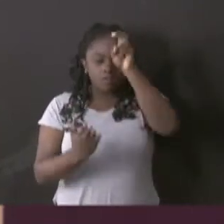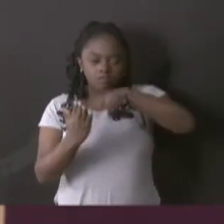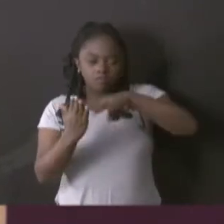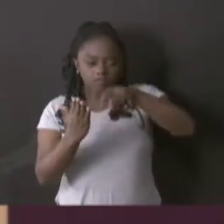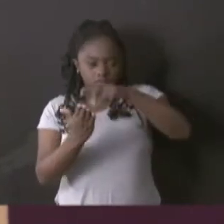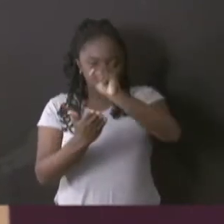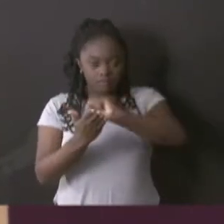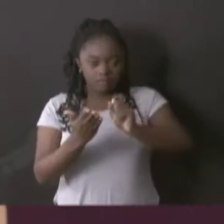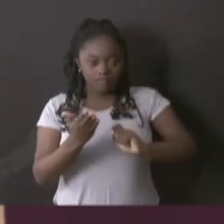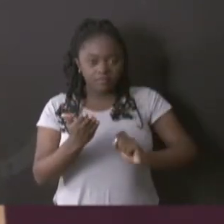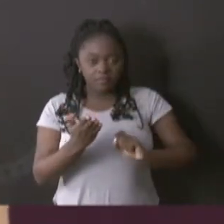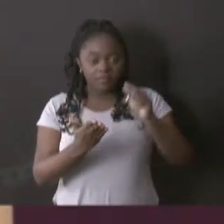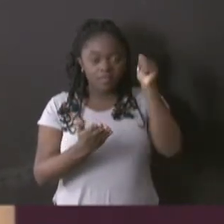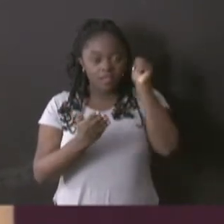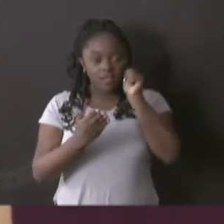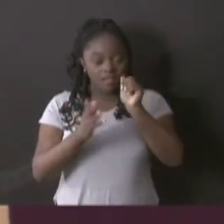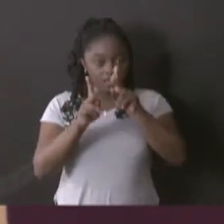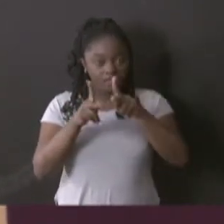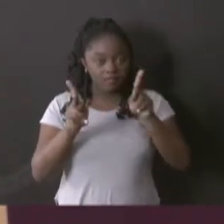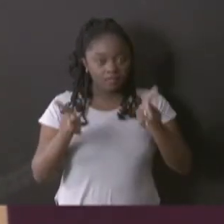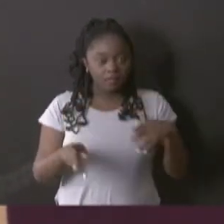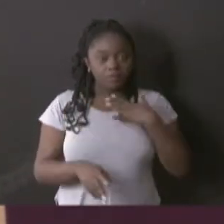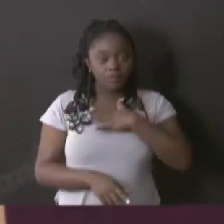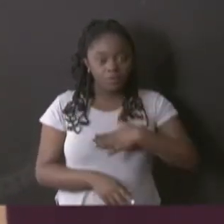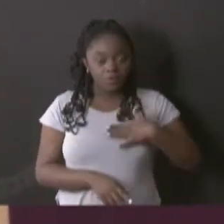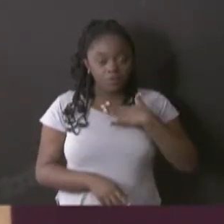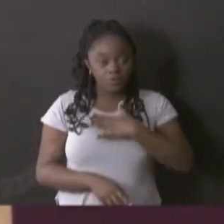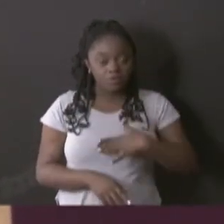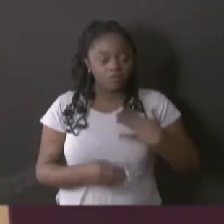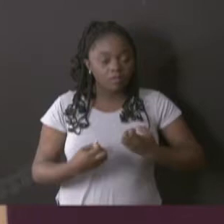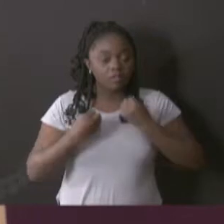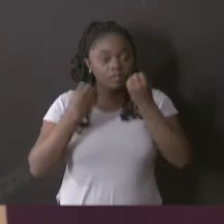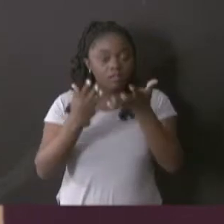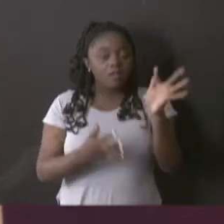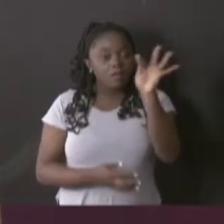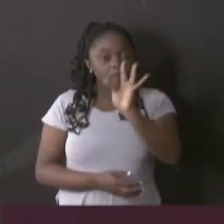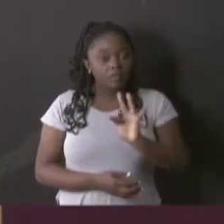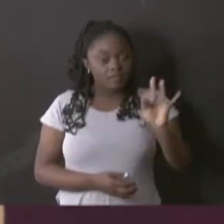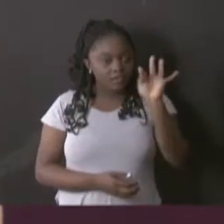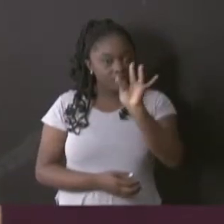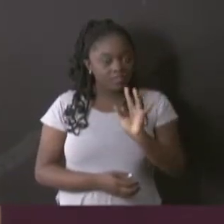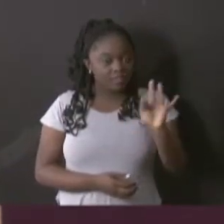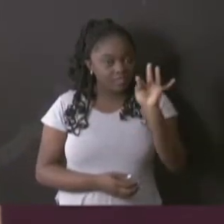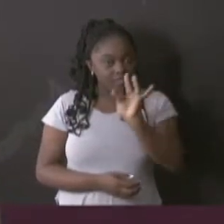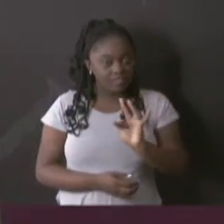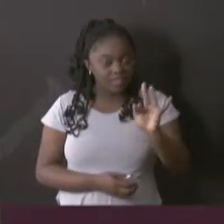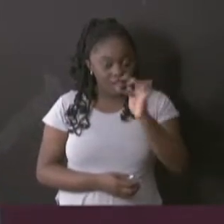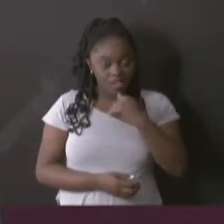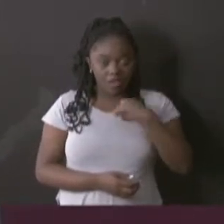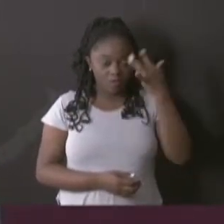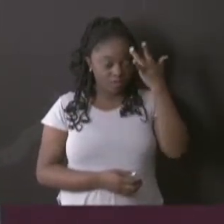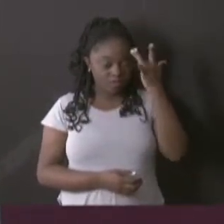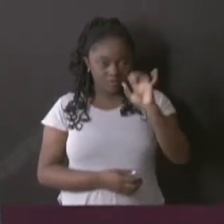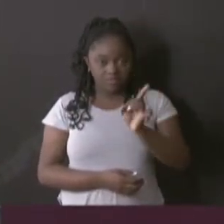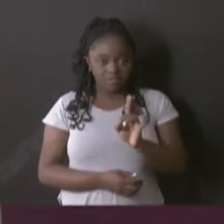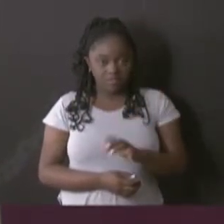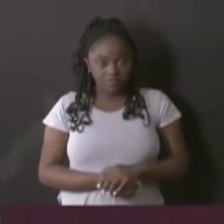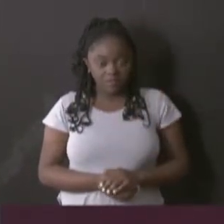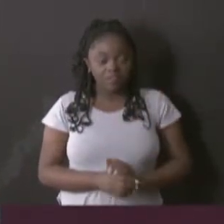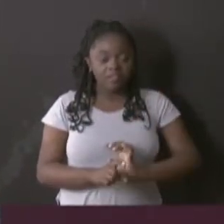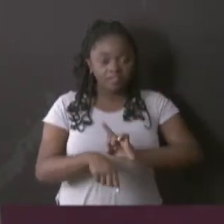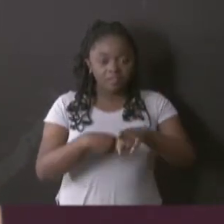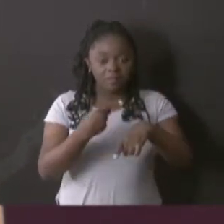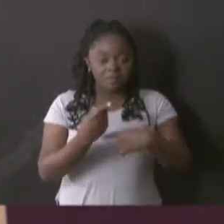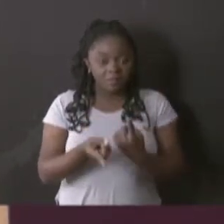a professora gostou tanto que ela enviou para a faculdade de lá em João Pessoa, na Paraíba, sem a gente saber. Que legal. Só quando a gente foi